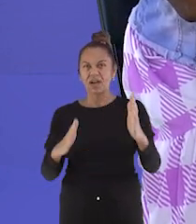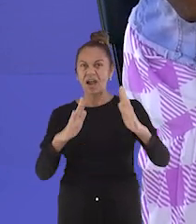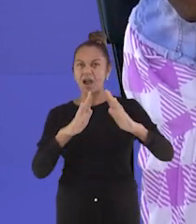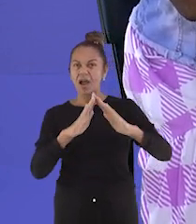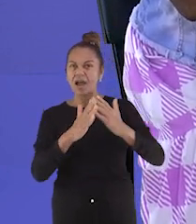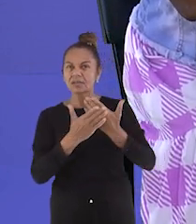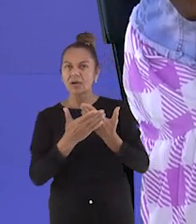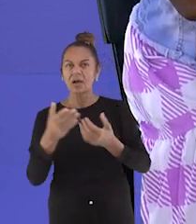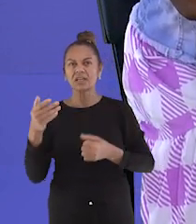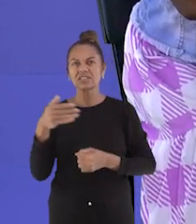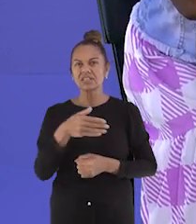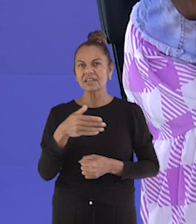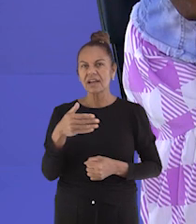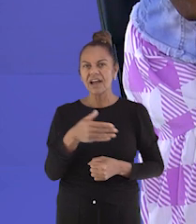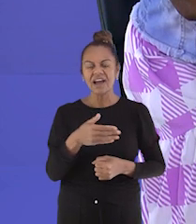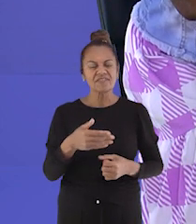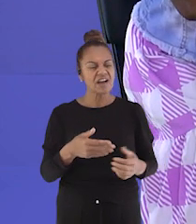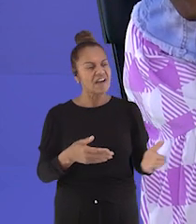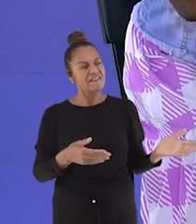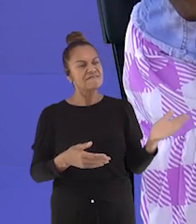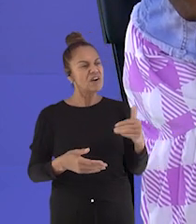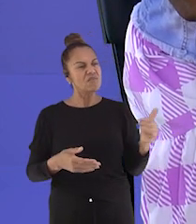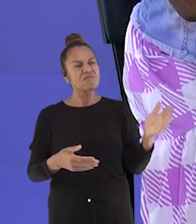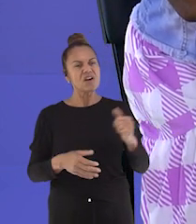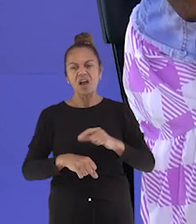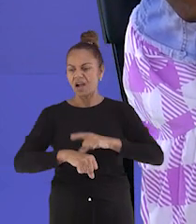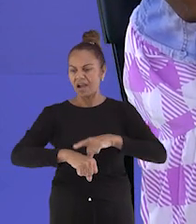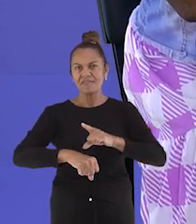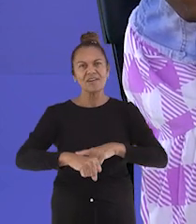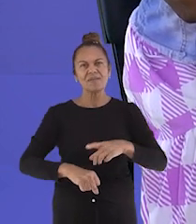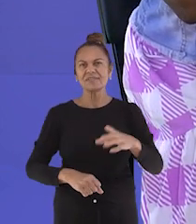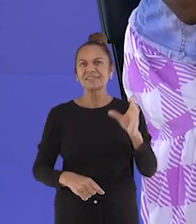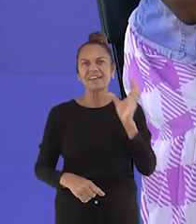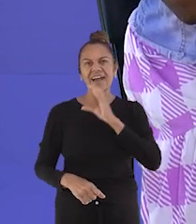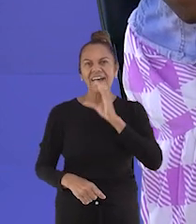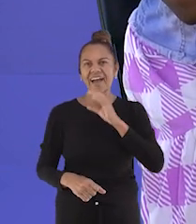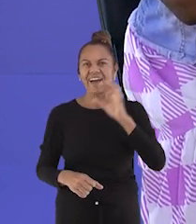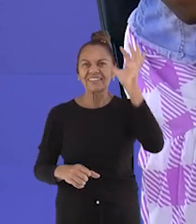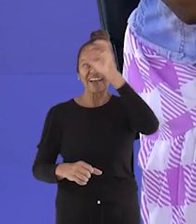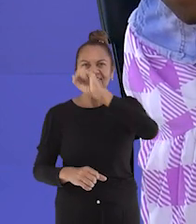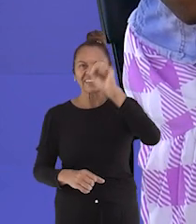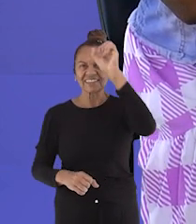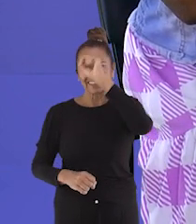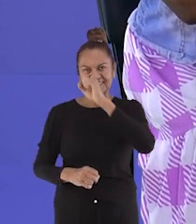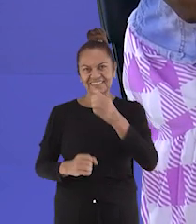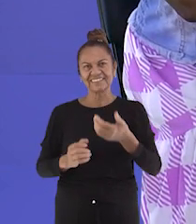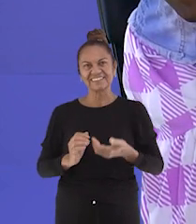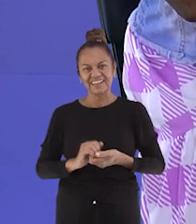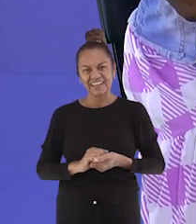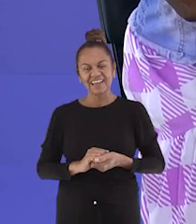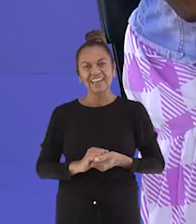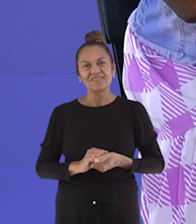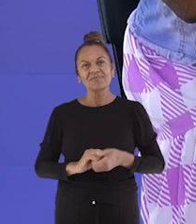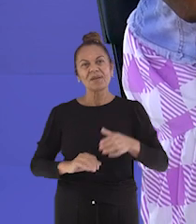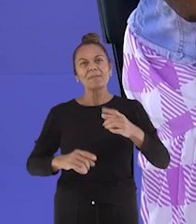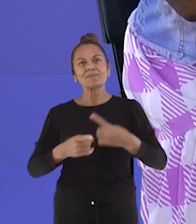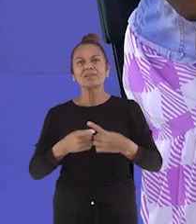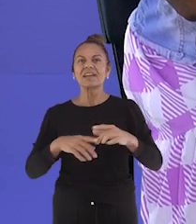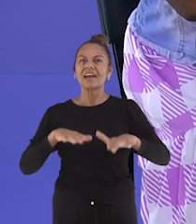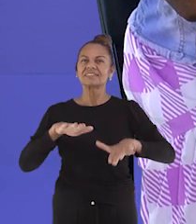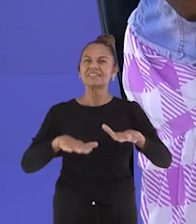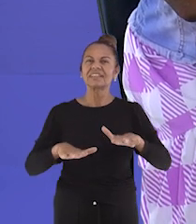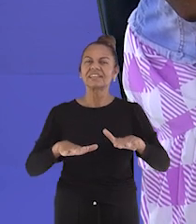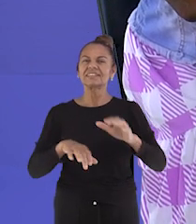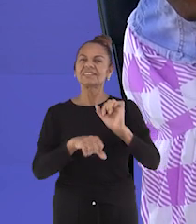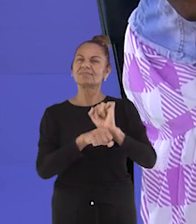Então, eles chegavam com uma boa professora e a gente tinha que esperar alguns chegarem para a gente começar a aula, porque